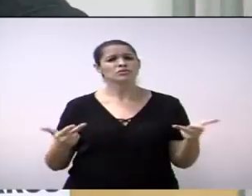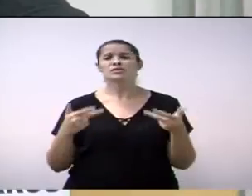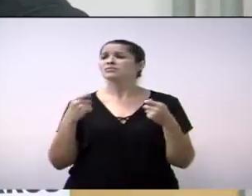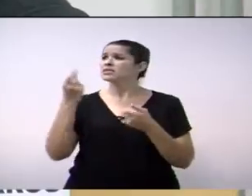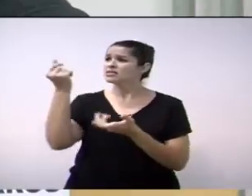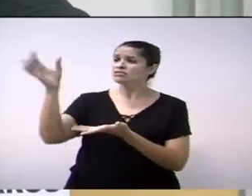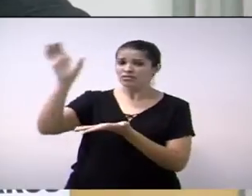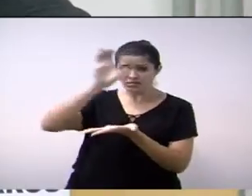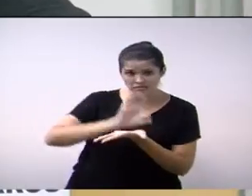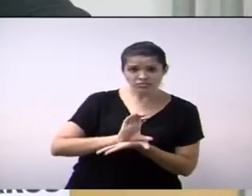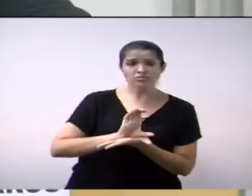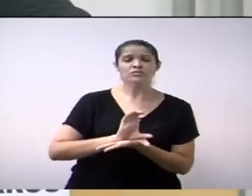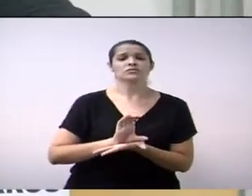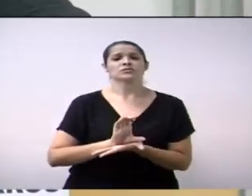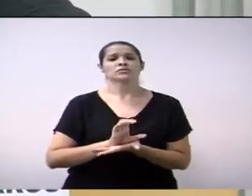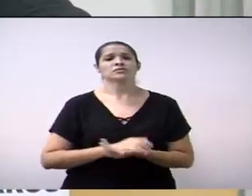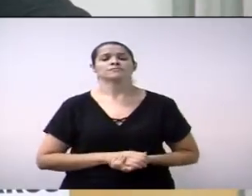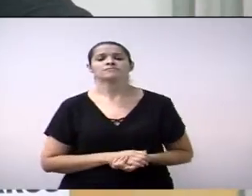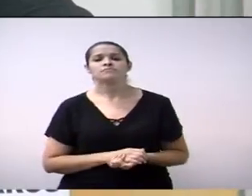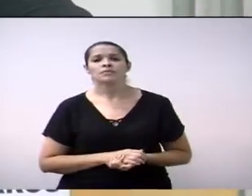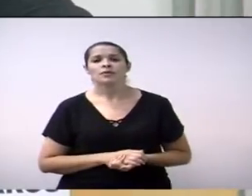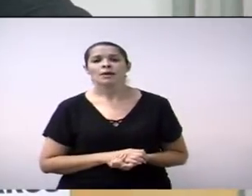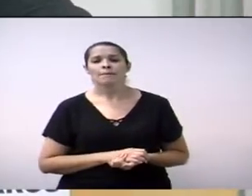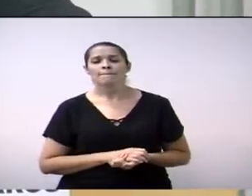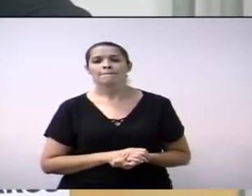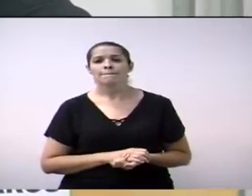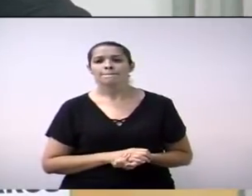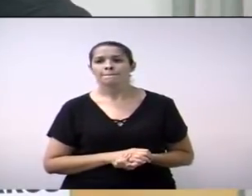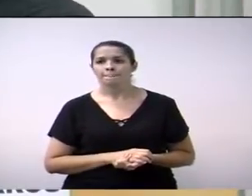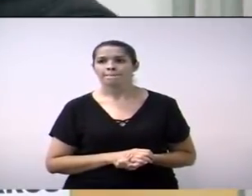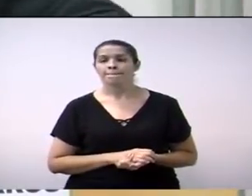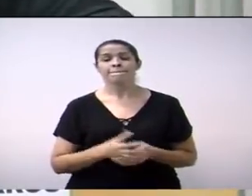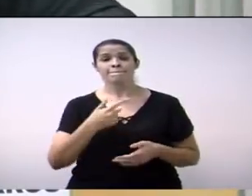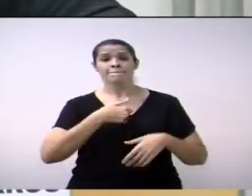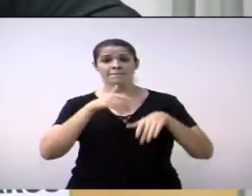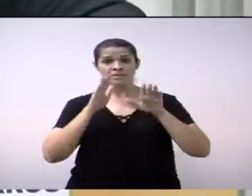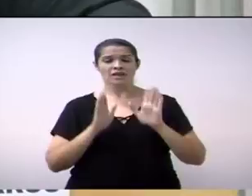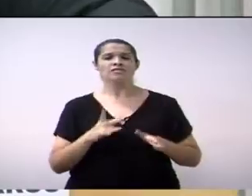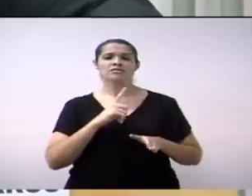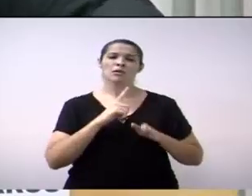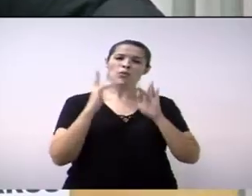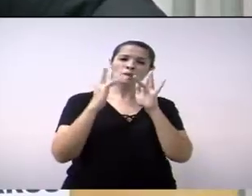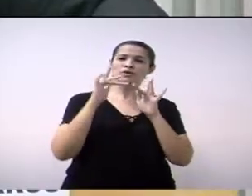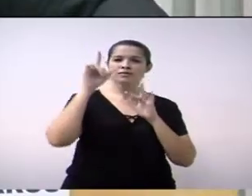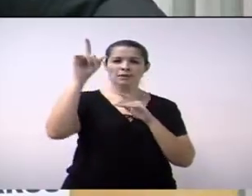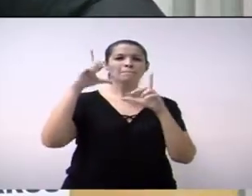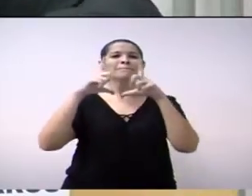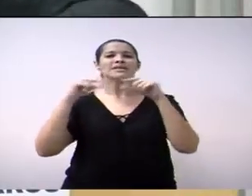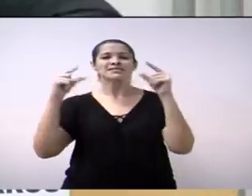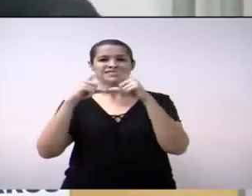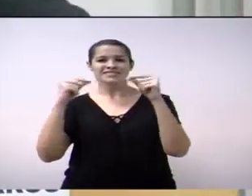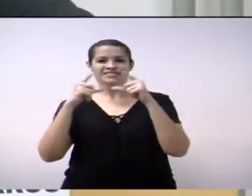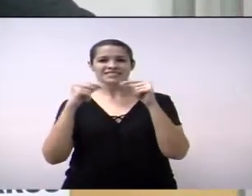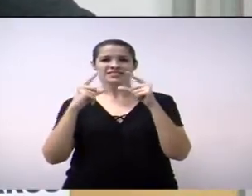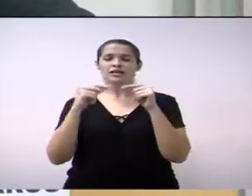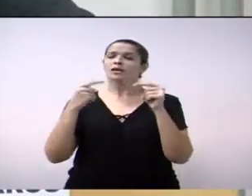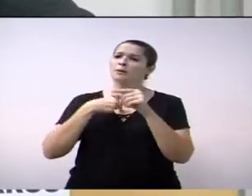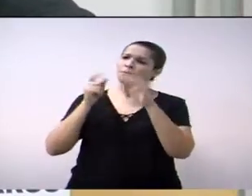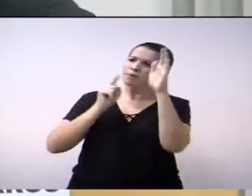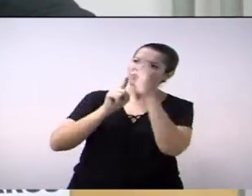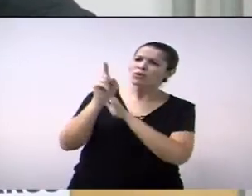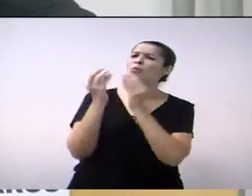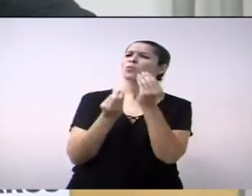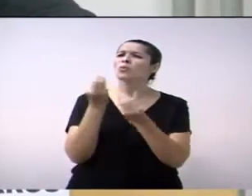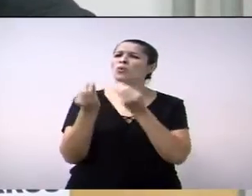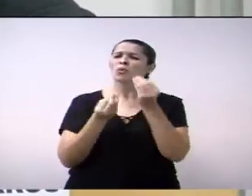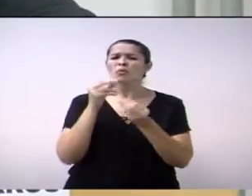federal. Interessante que, quando eu mandei a mensagem para um contato que eu tenho em Brasília, ele disse: olha, como estão as emendas para esse ano, a gente consegue